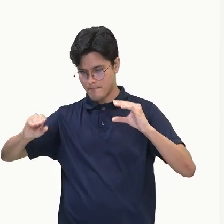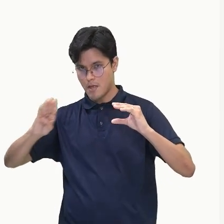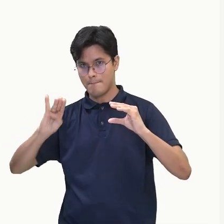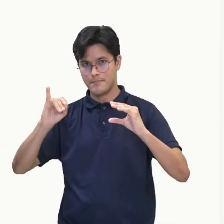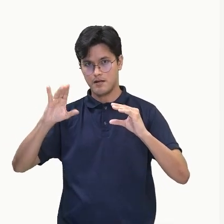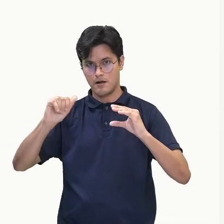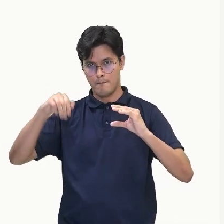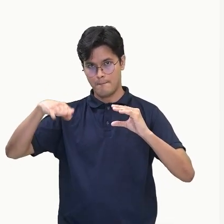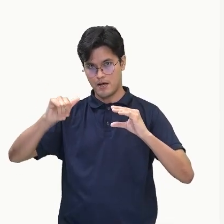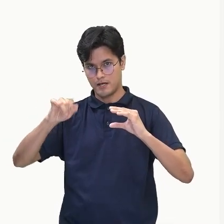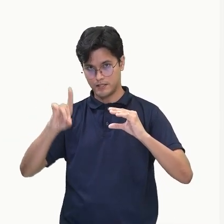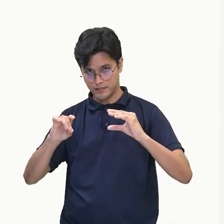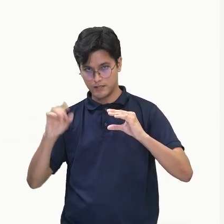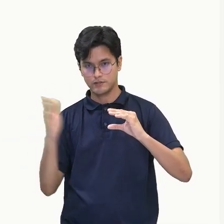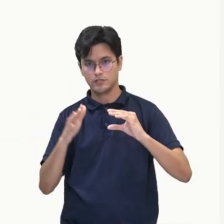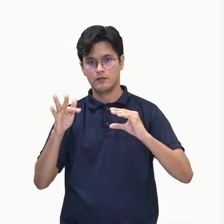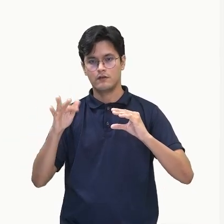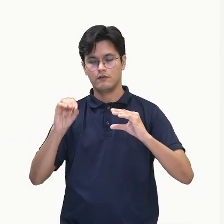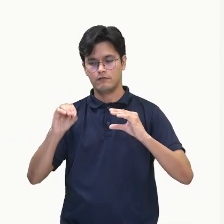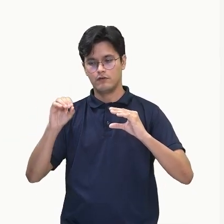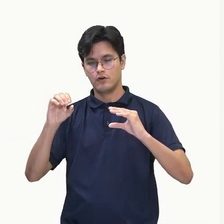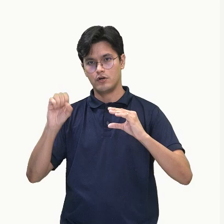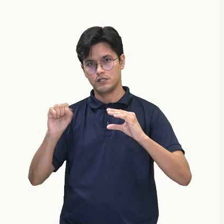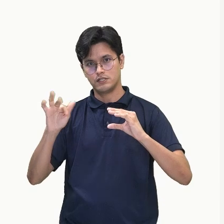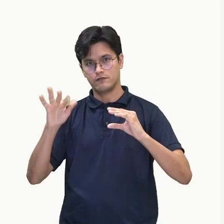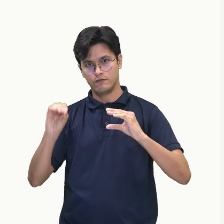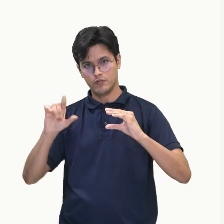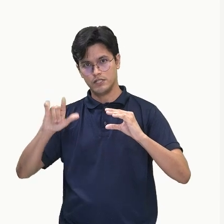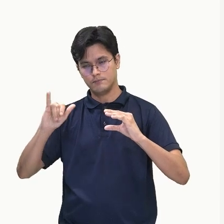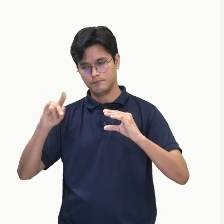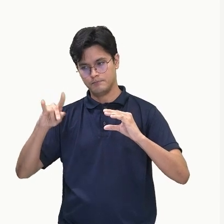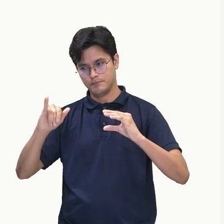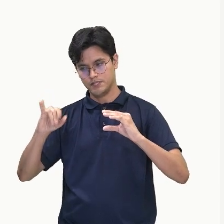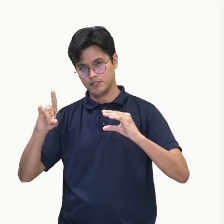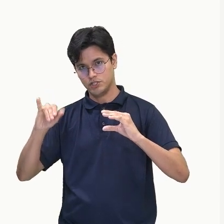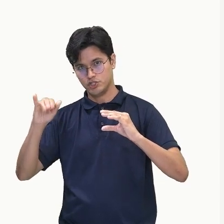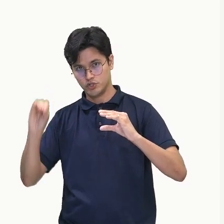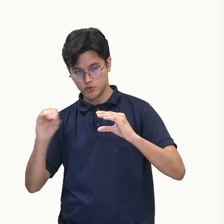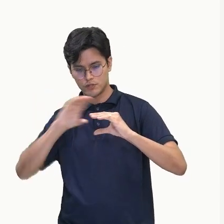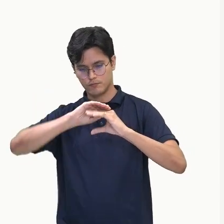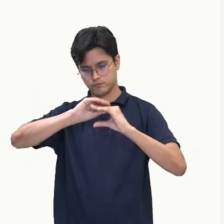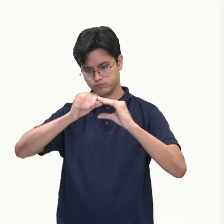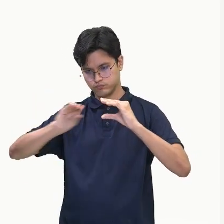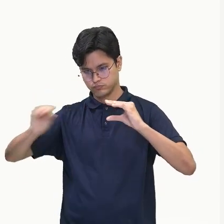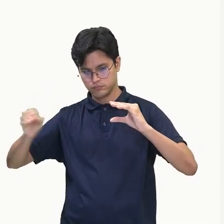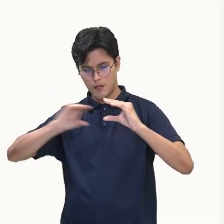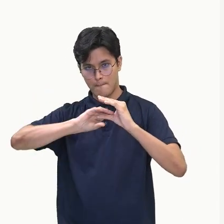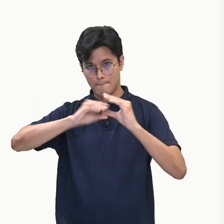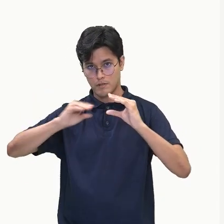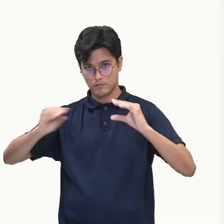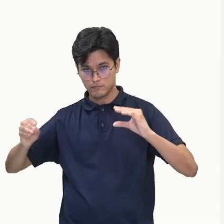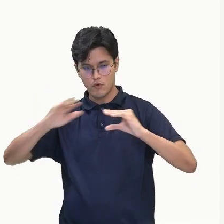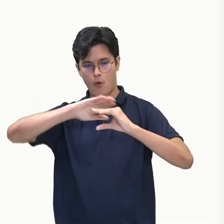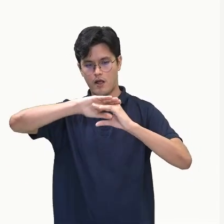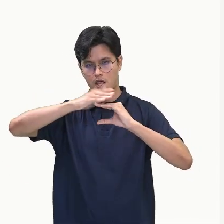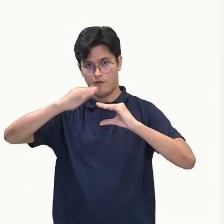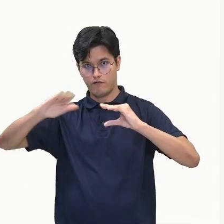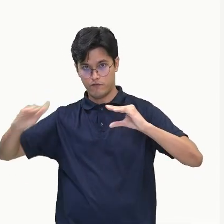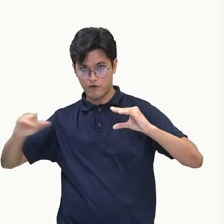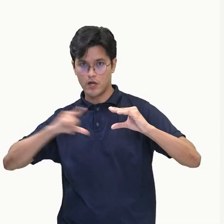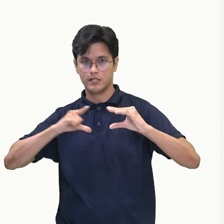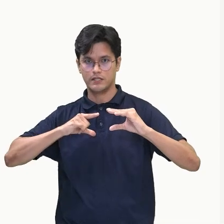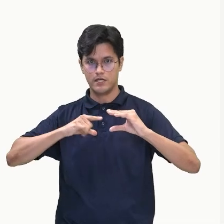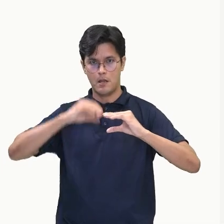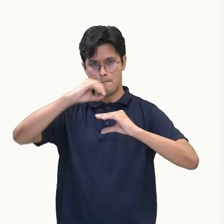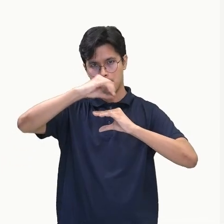fosfolipídios. Nós temos aqui essa estrutura, onde a parte de fora da estrutura ela está sendo representada por essas